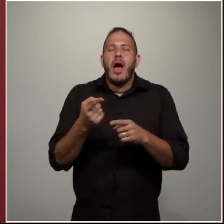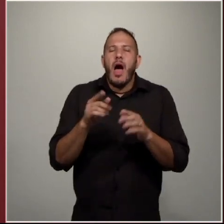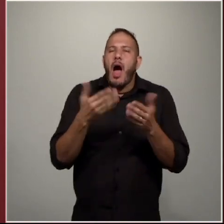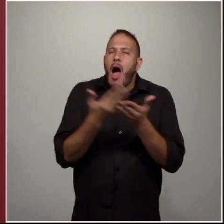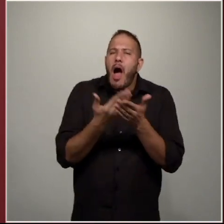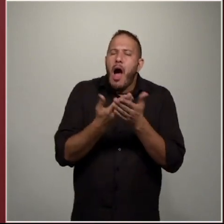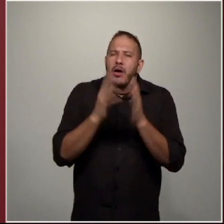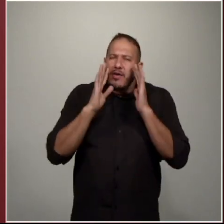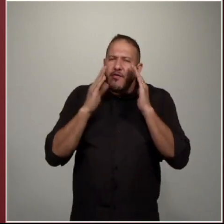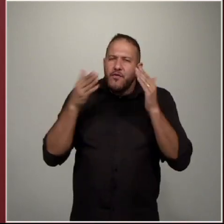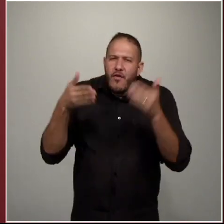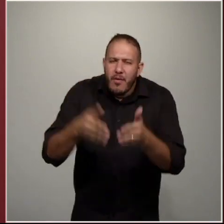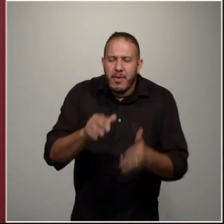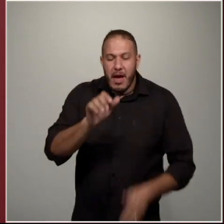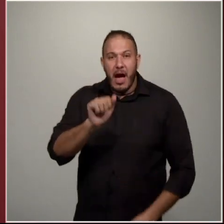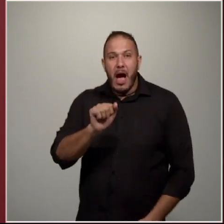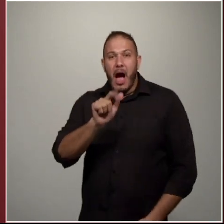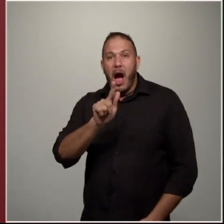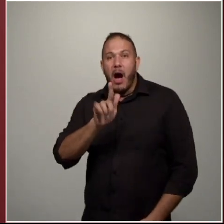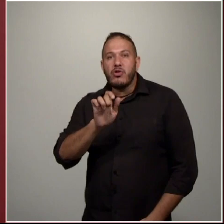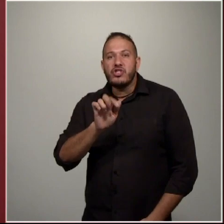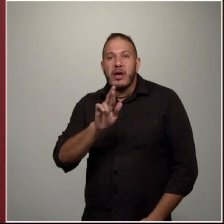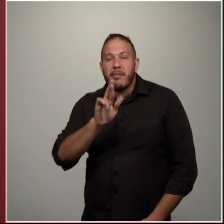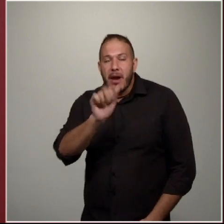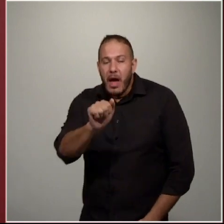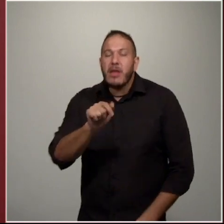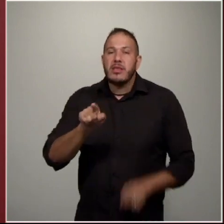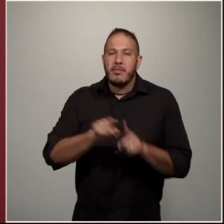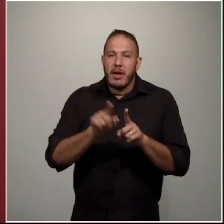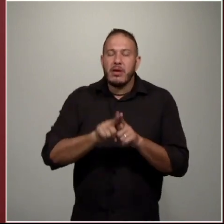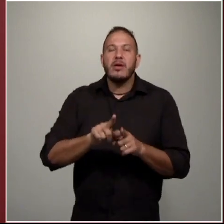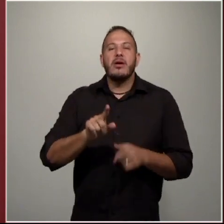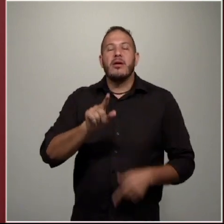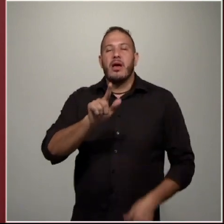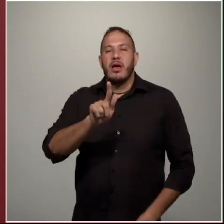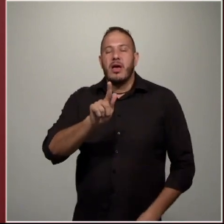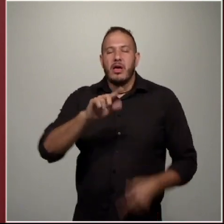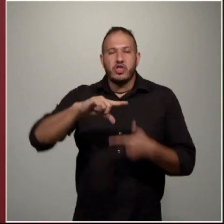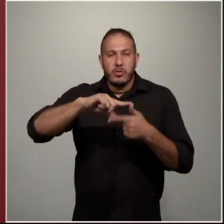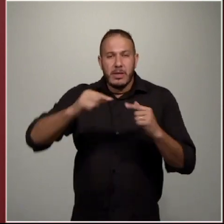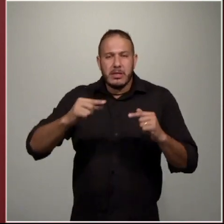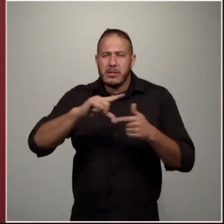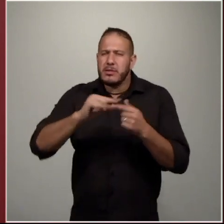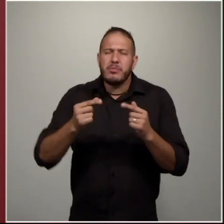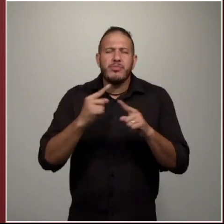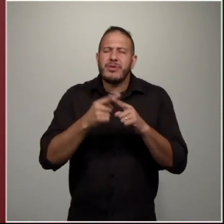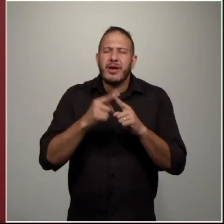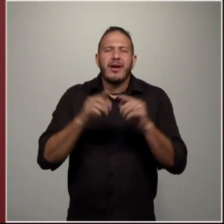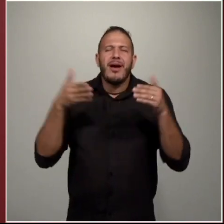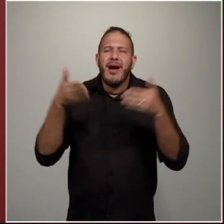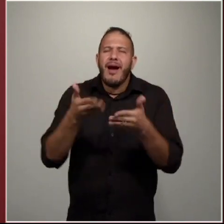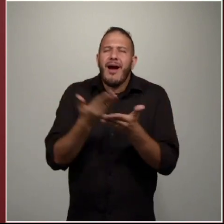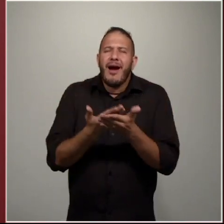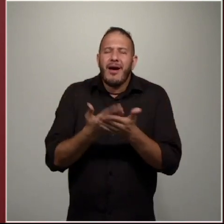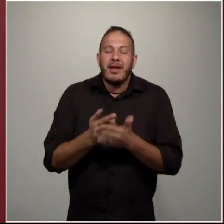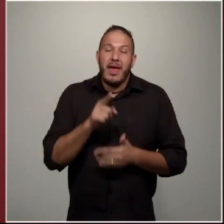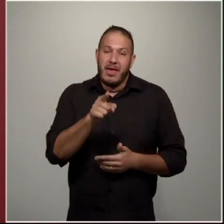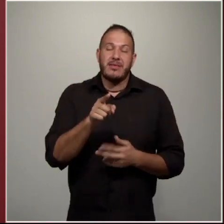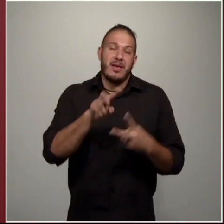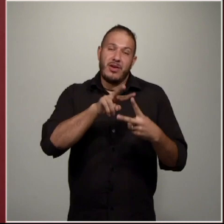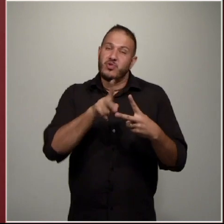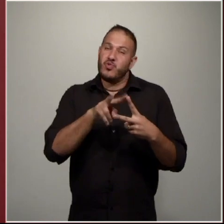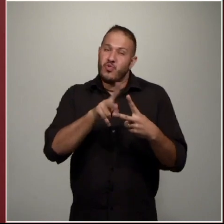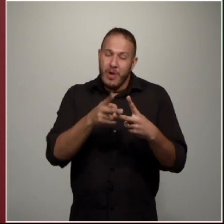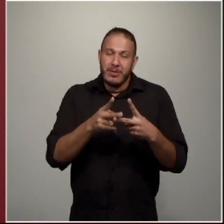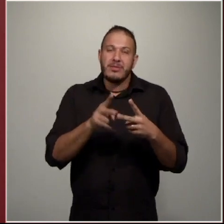em álgebra e geometria é talvez porque historicamente é essas foram as duas áreas de